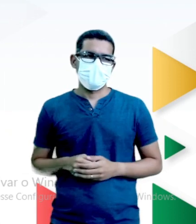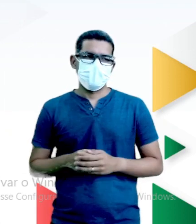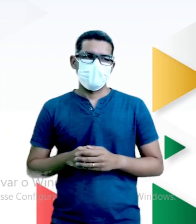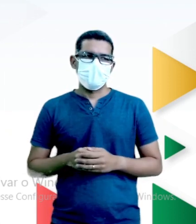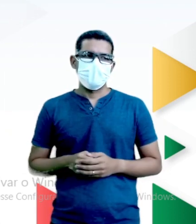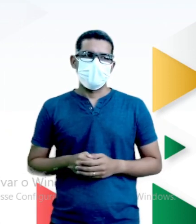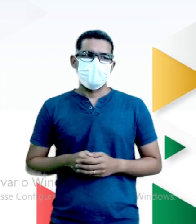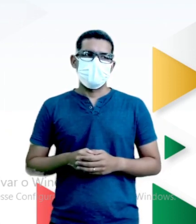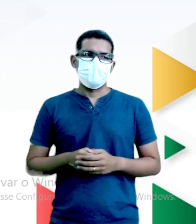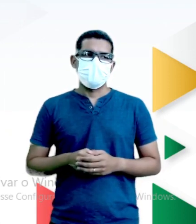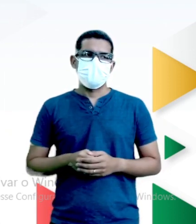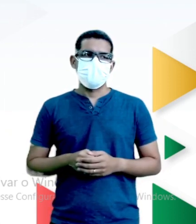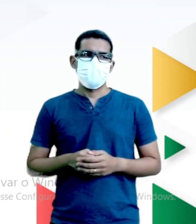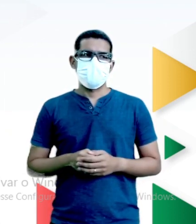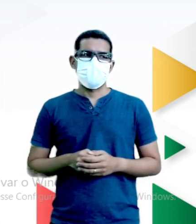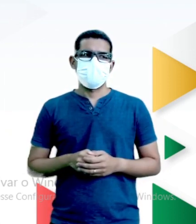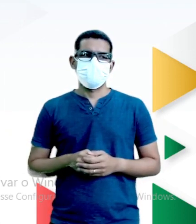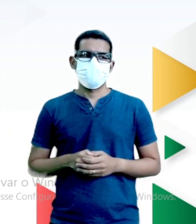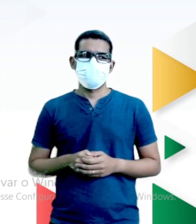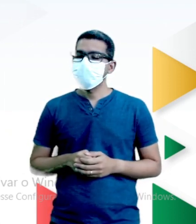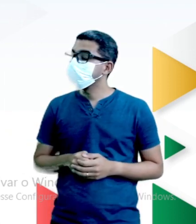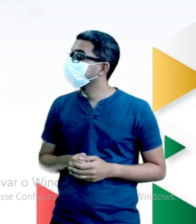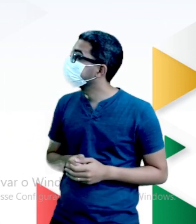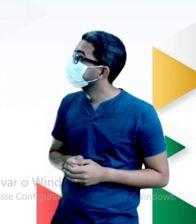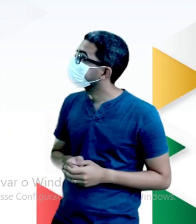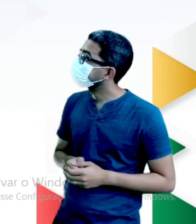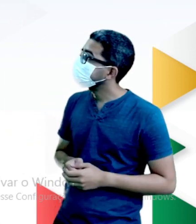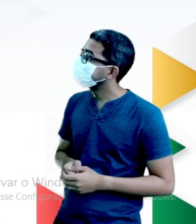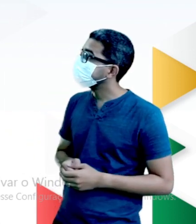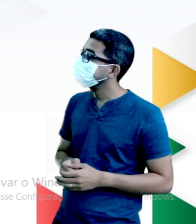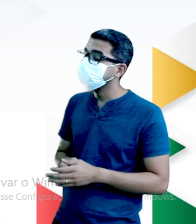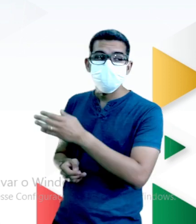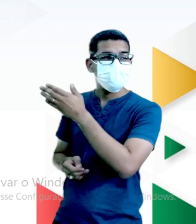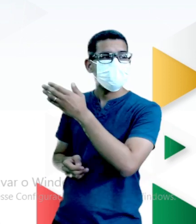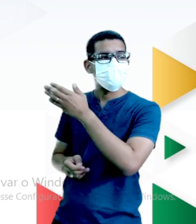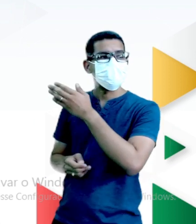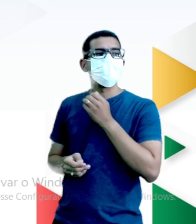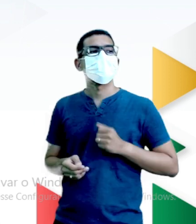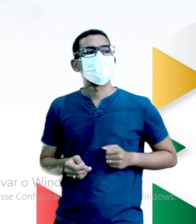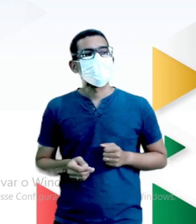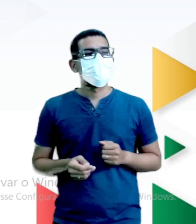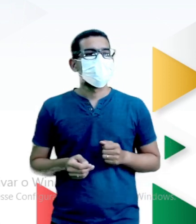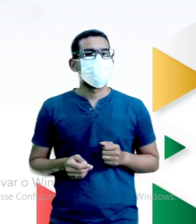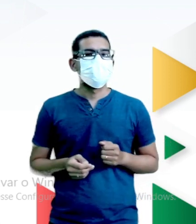agora que eu vou adiantar justamente a localização. E aí pede ajuda lá ao